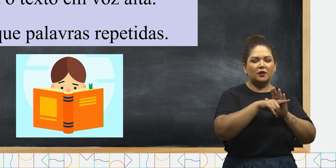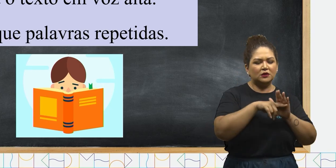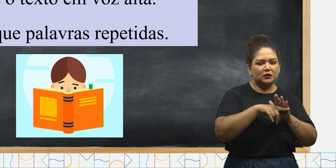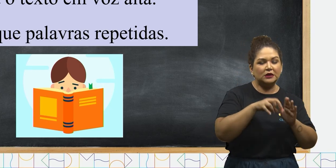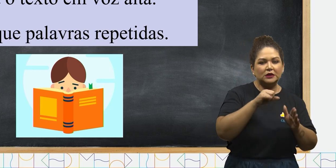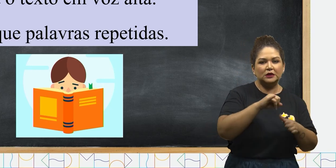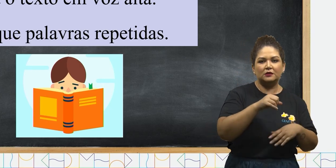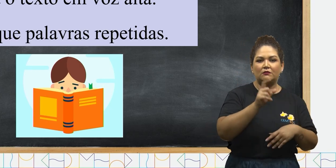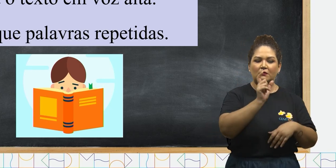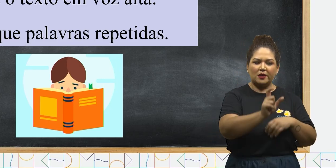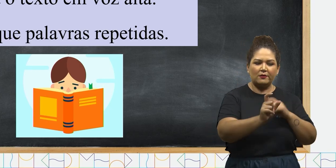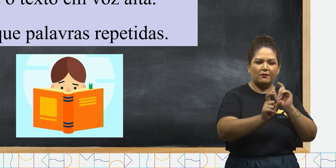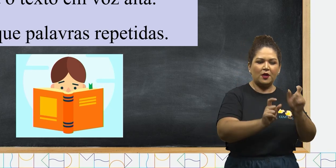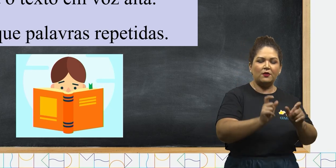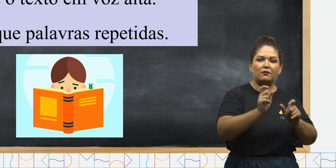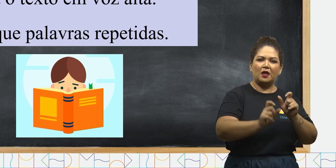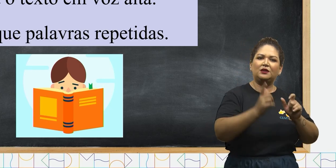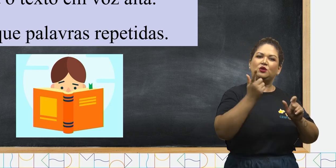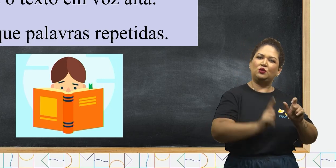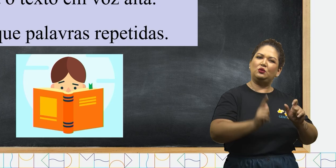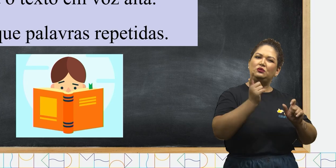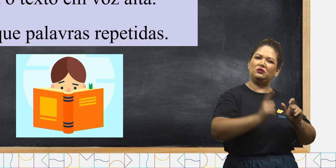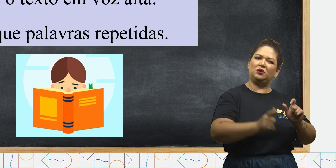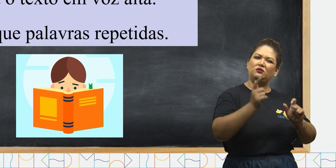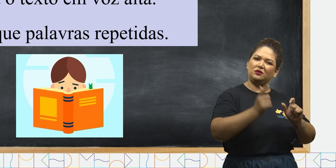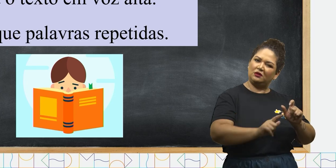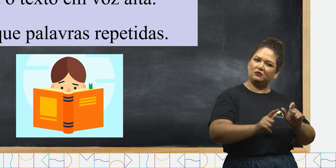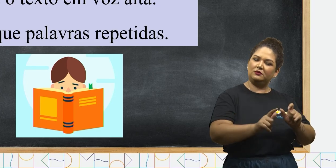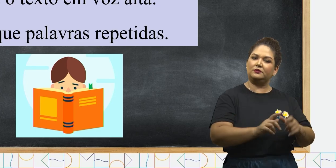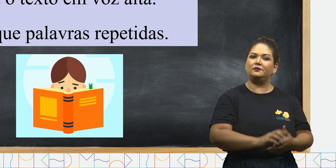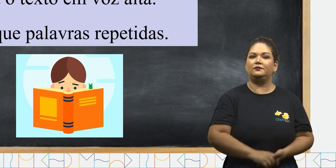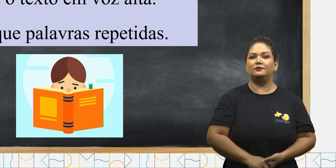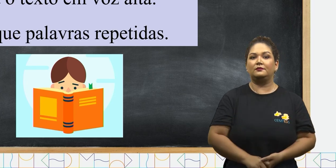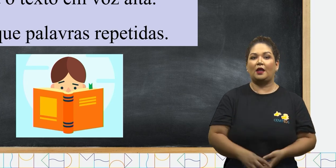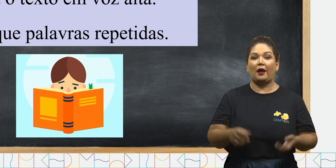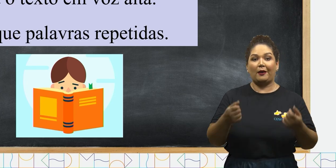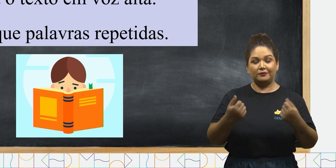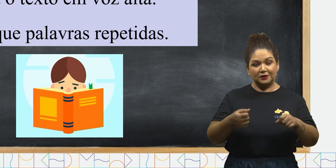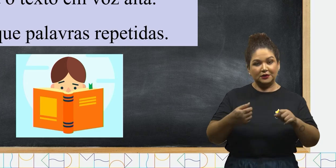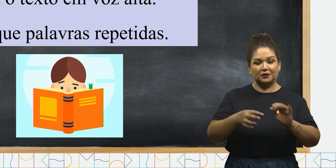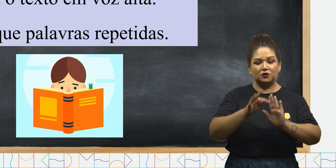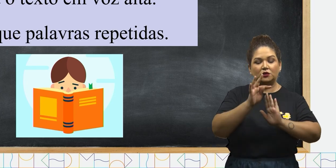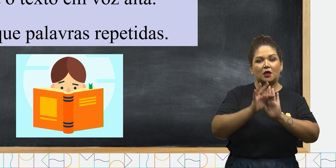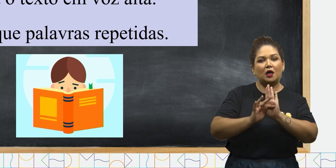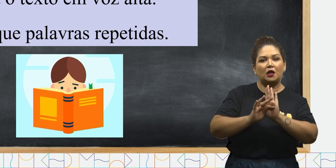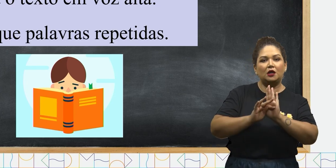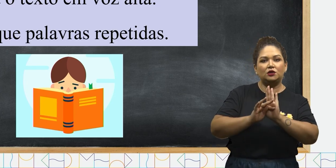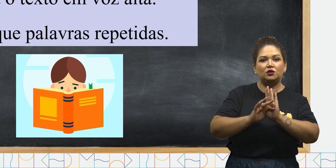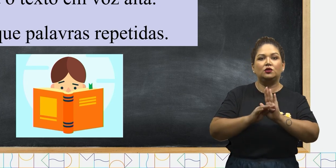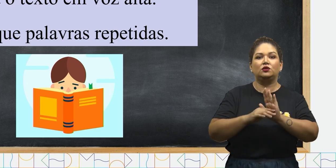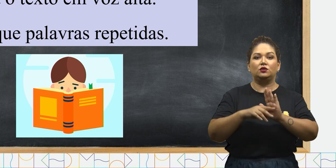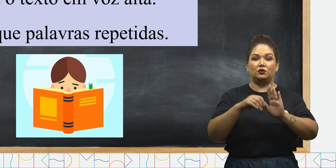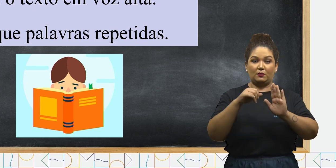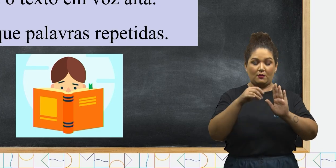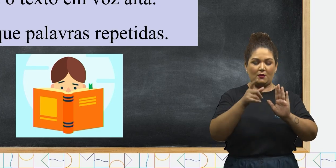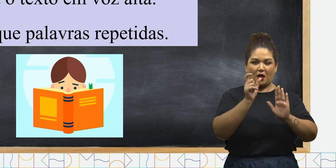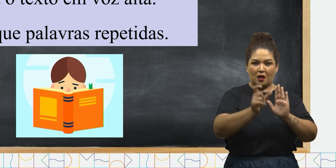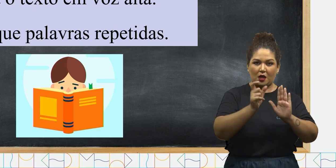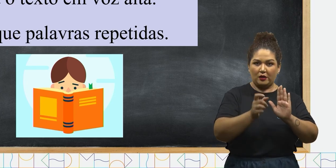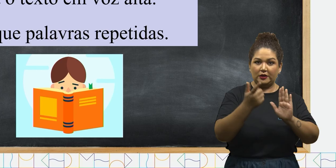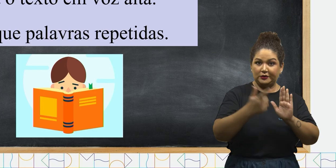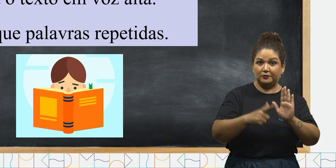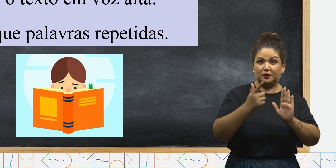palavras repetidas. Se for o caso, leia um texto no qual isso acontece. Você logo